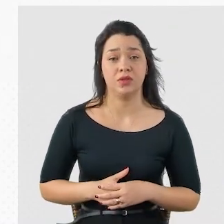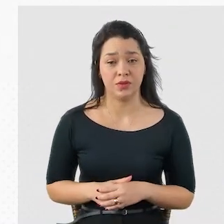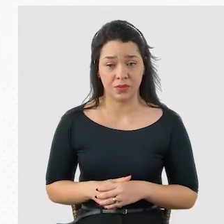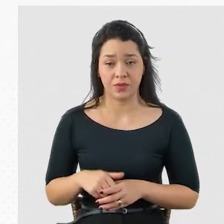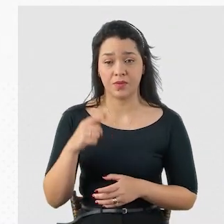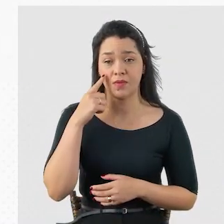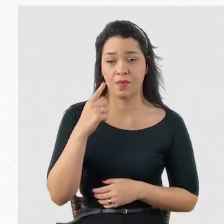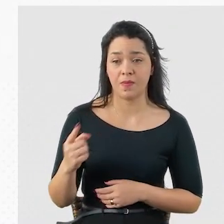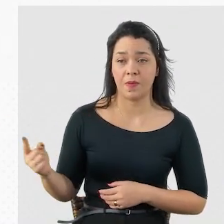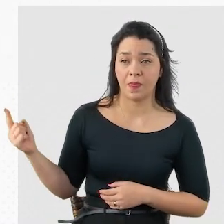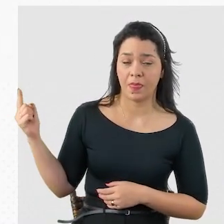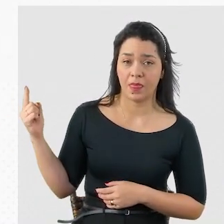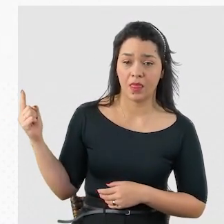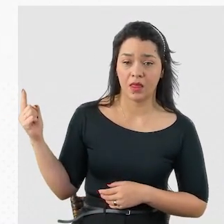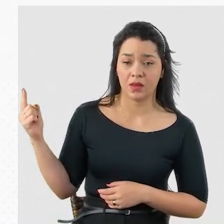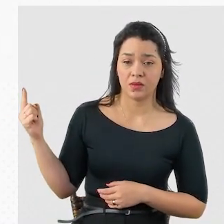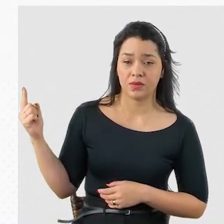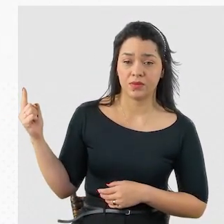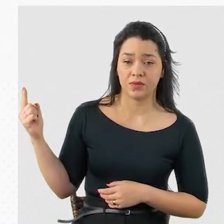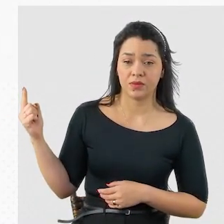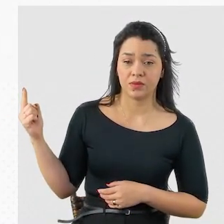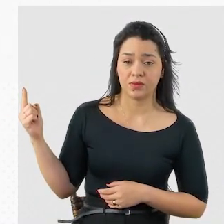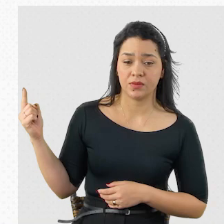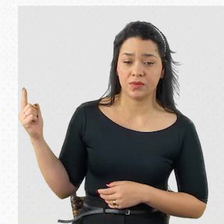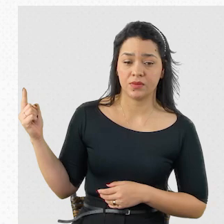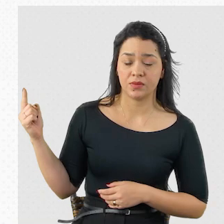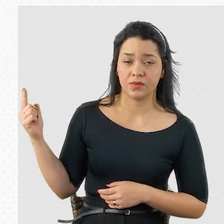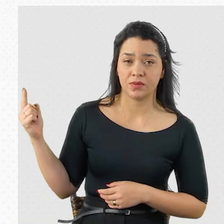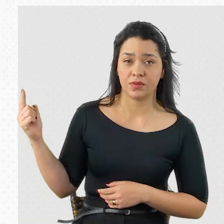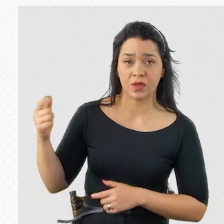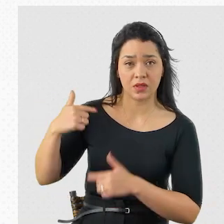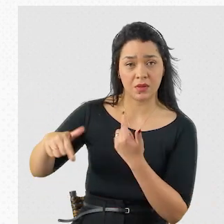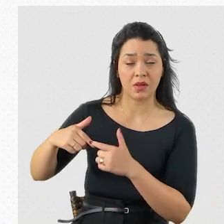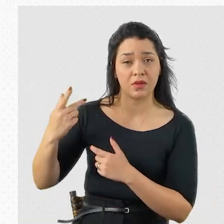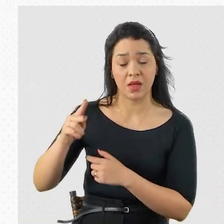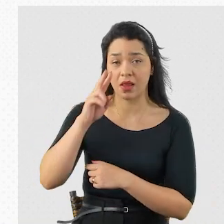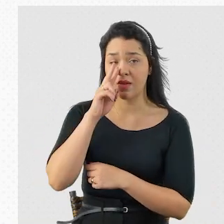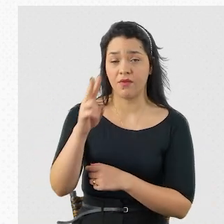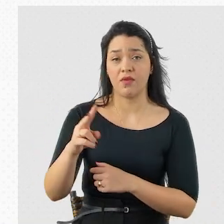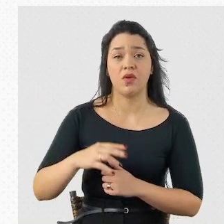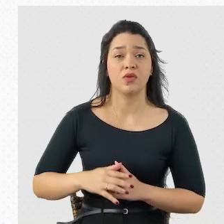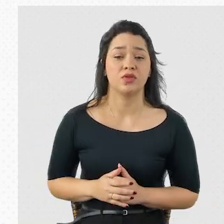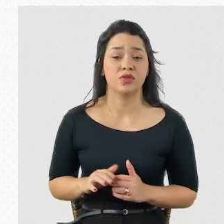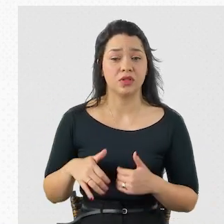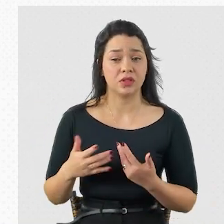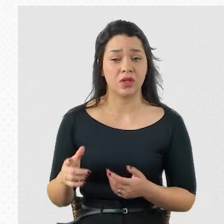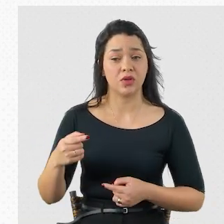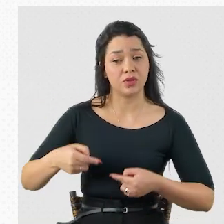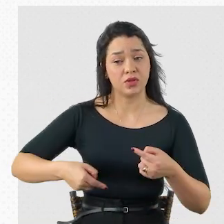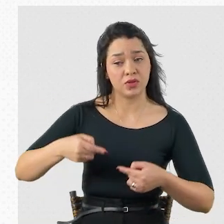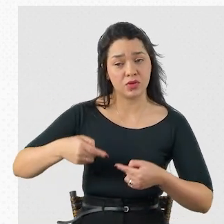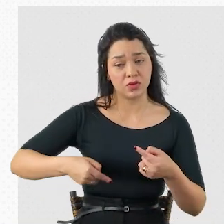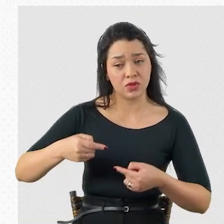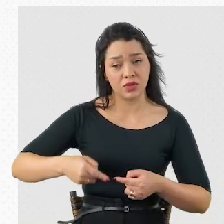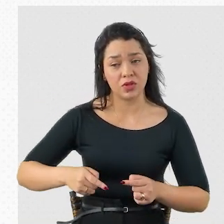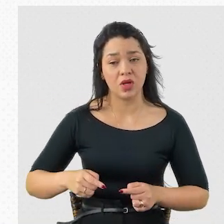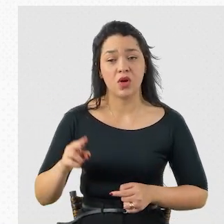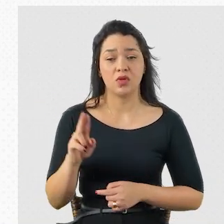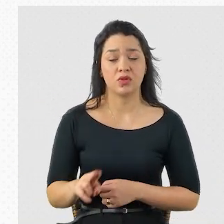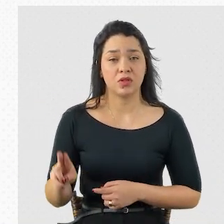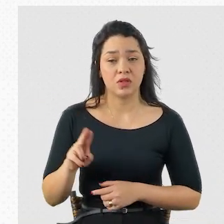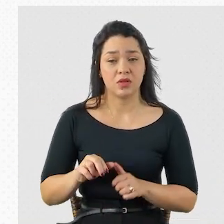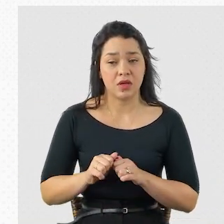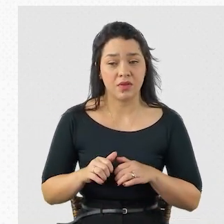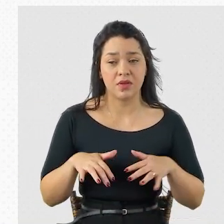Atlântico Vermelho, né? Rosana Paulino. Por quê? Porque o trabalho dela é muito forte nessa situação. Discutir essas forças